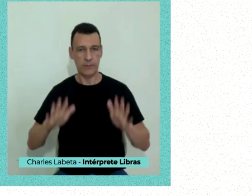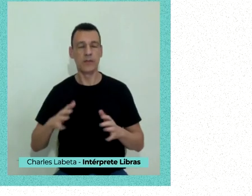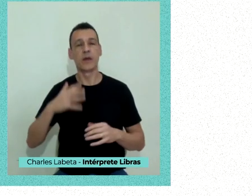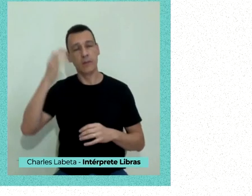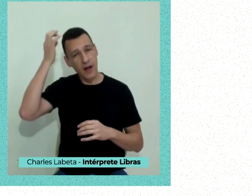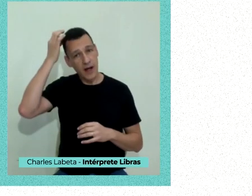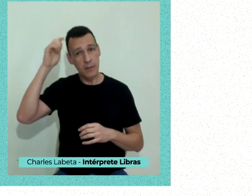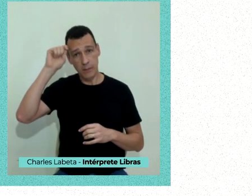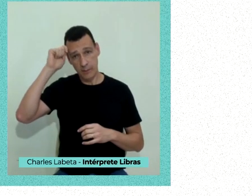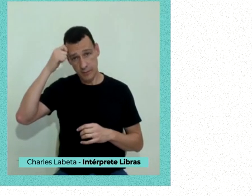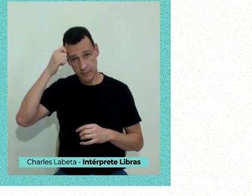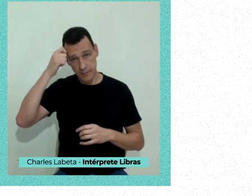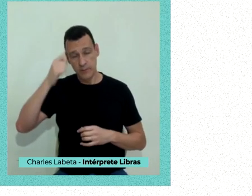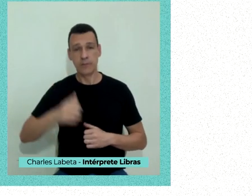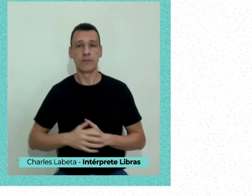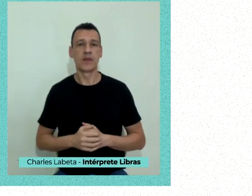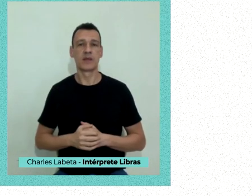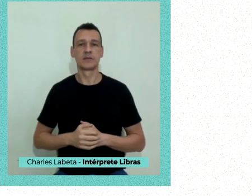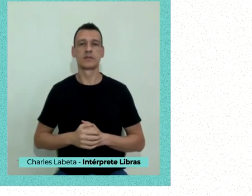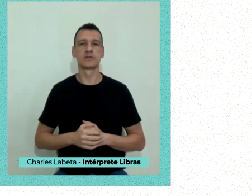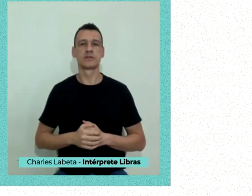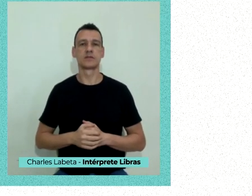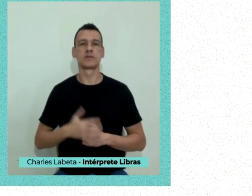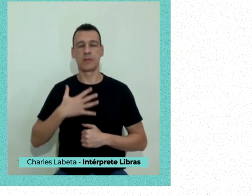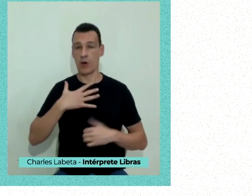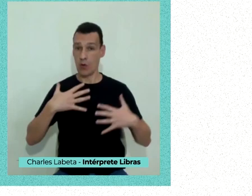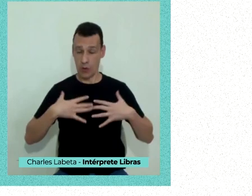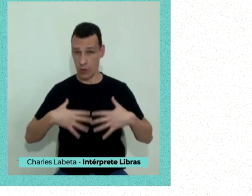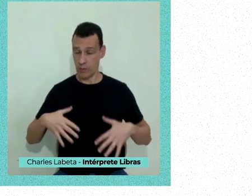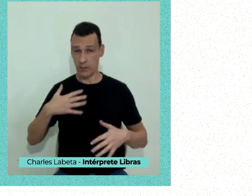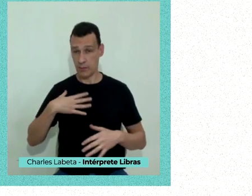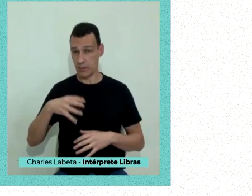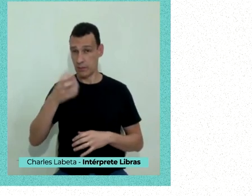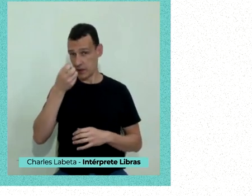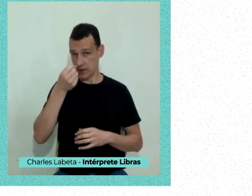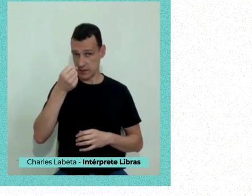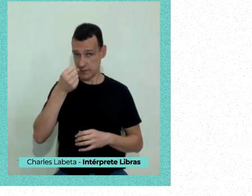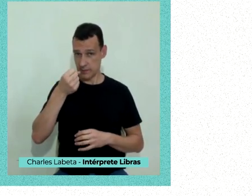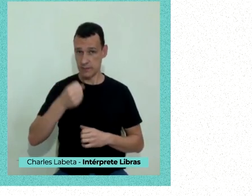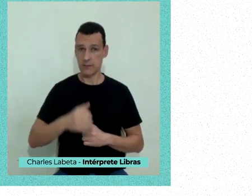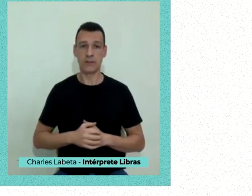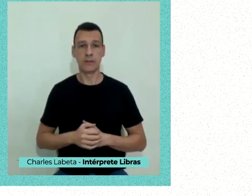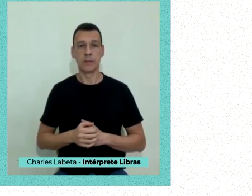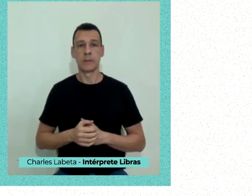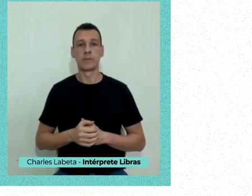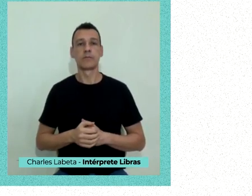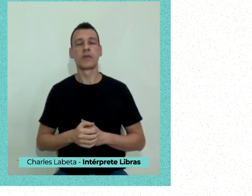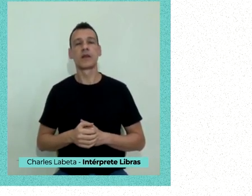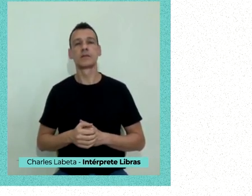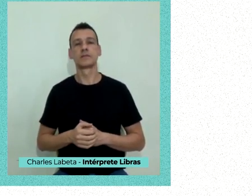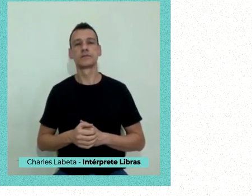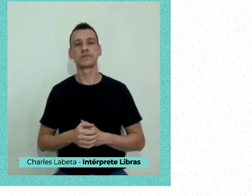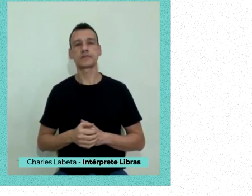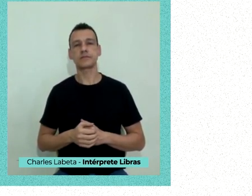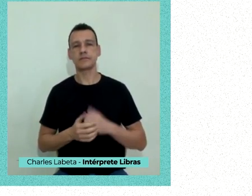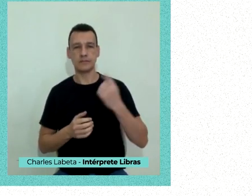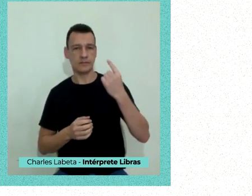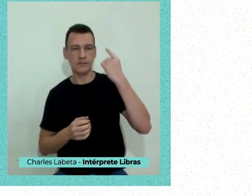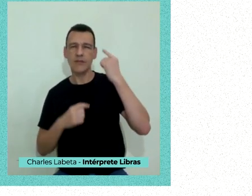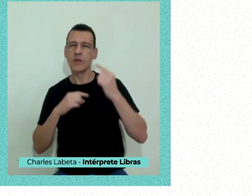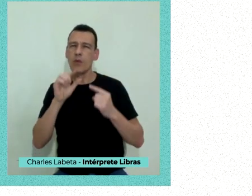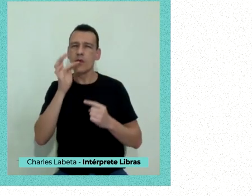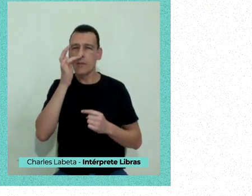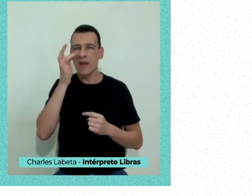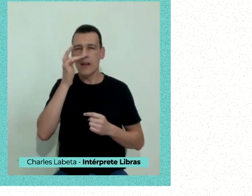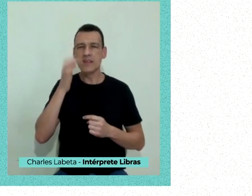preto, minha roupa é branca. No fundo tem algumas plantinhas que